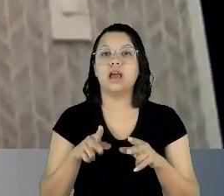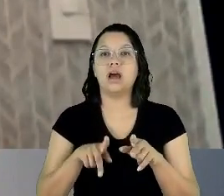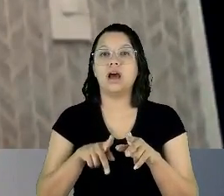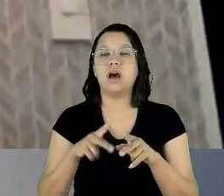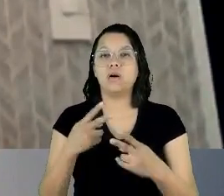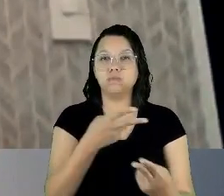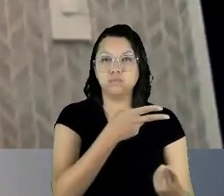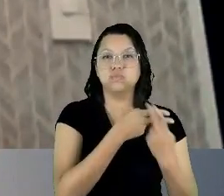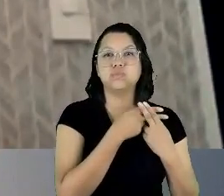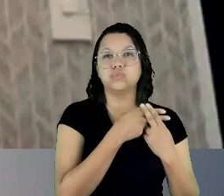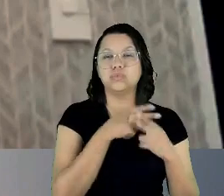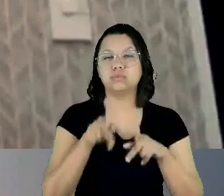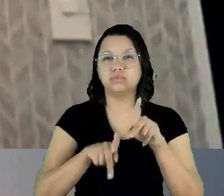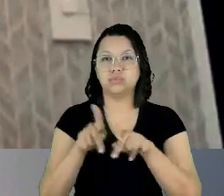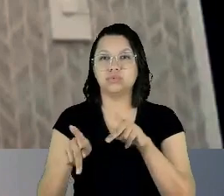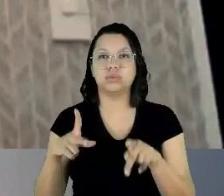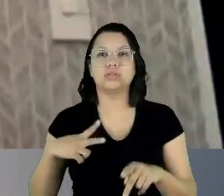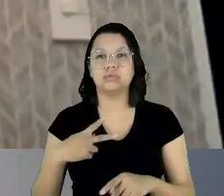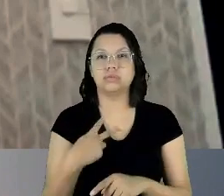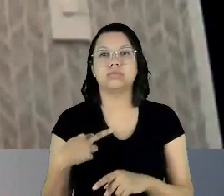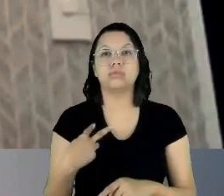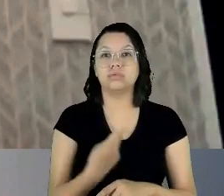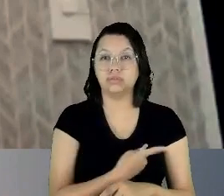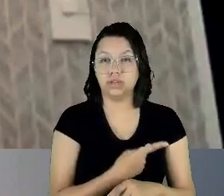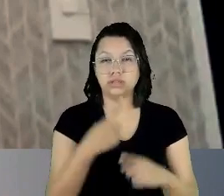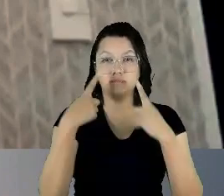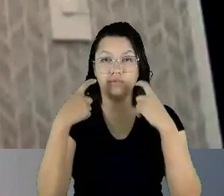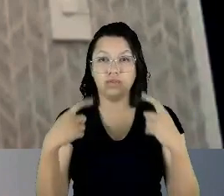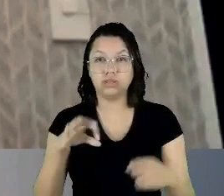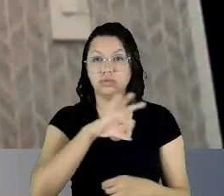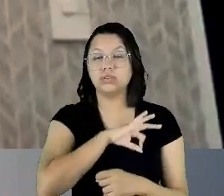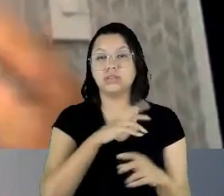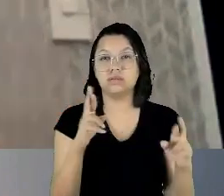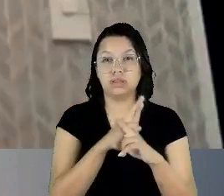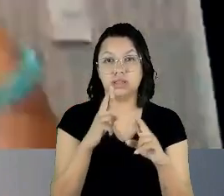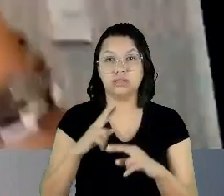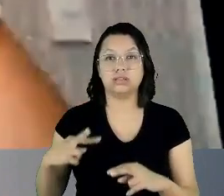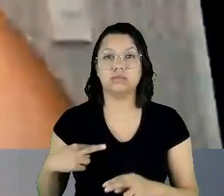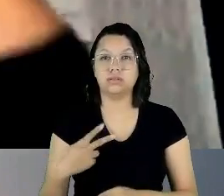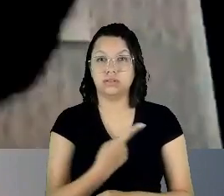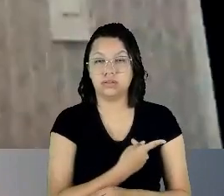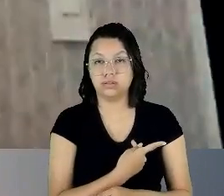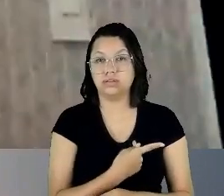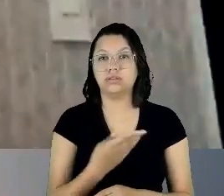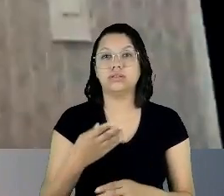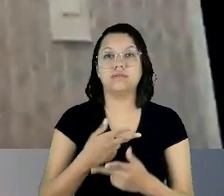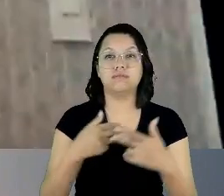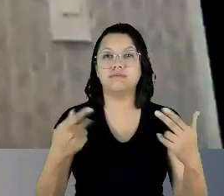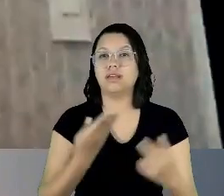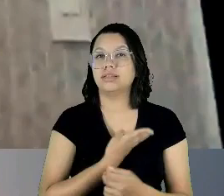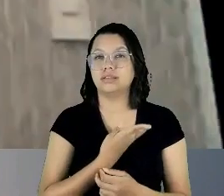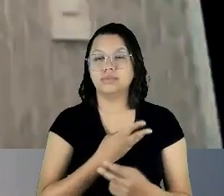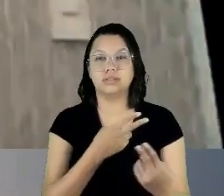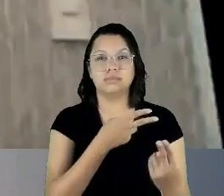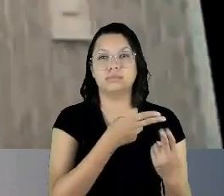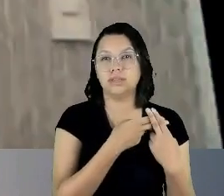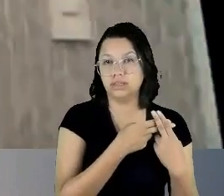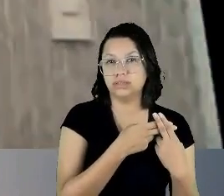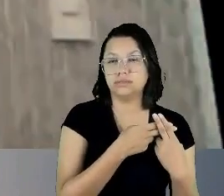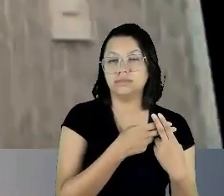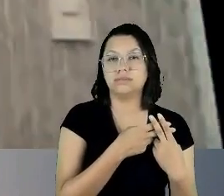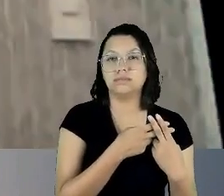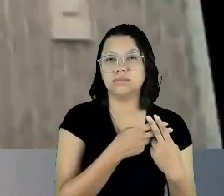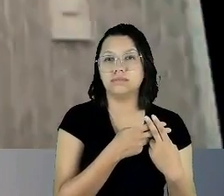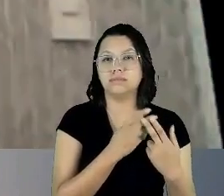trans, violência policial com a população trans. Eu tenho inúmeras companheiras que eu conheço que já foram presas, a gente tem dados sobre